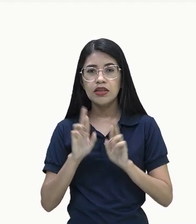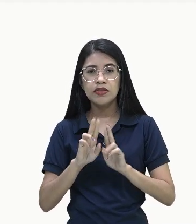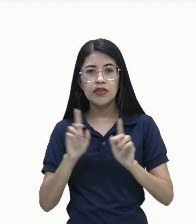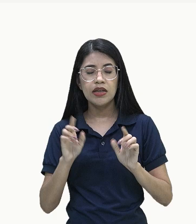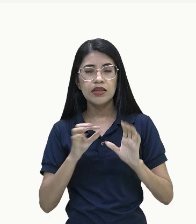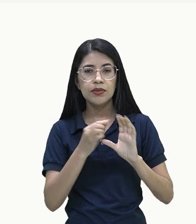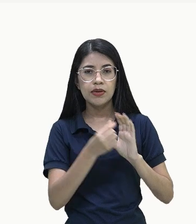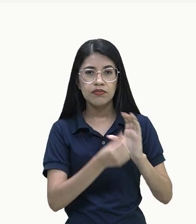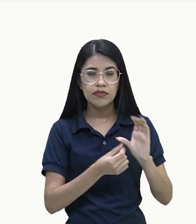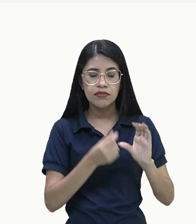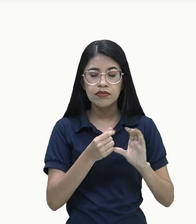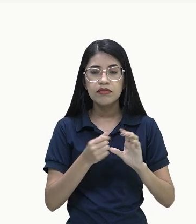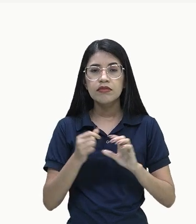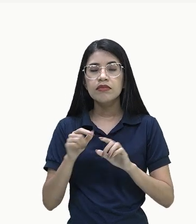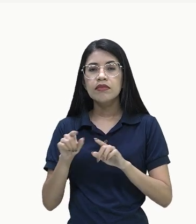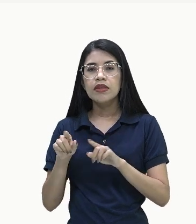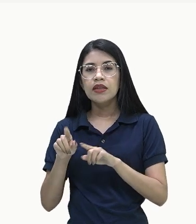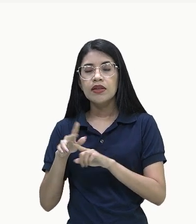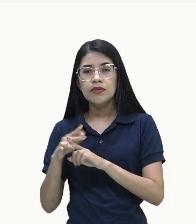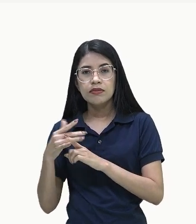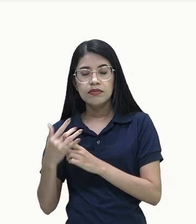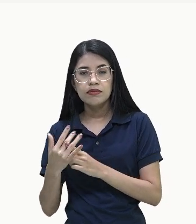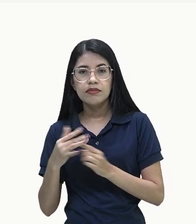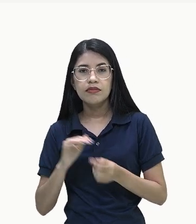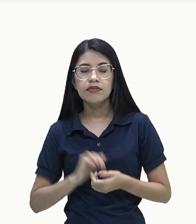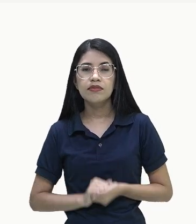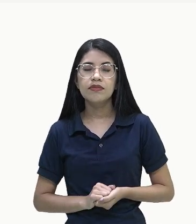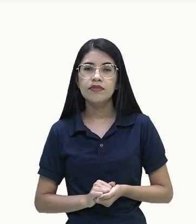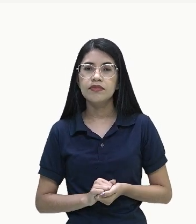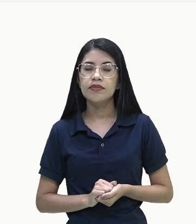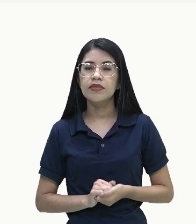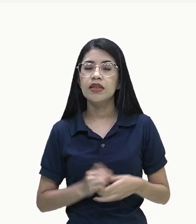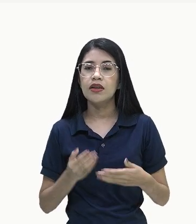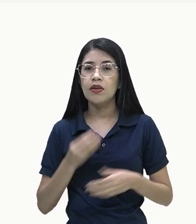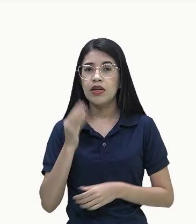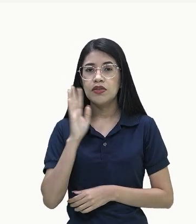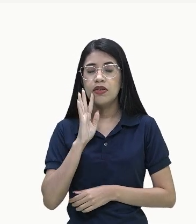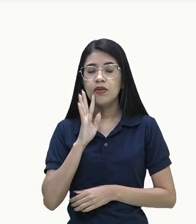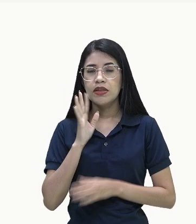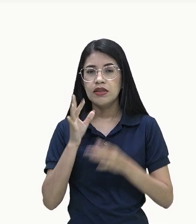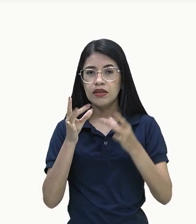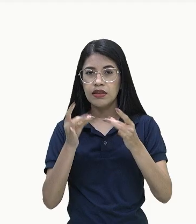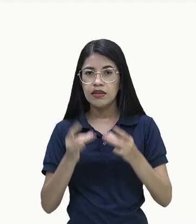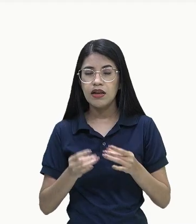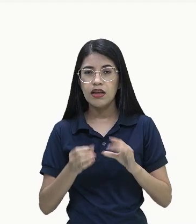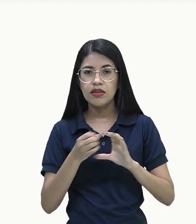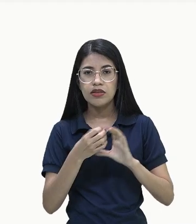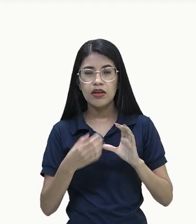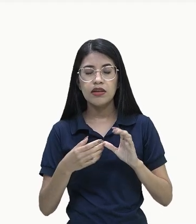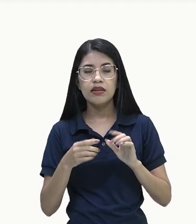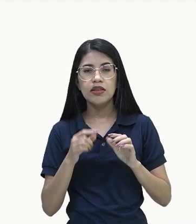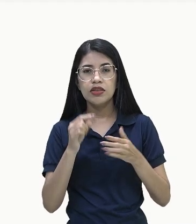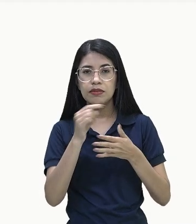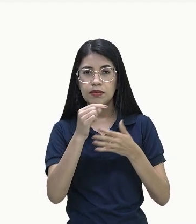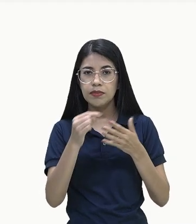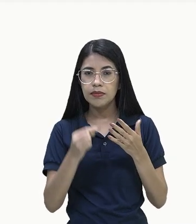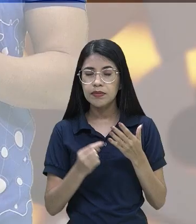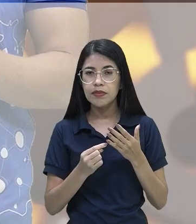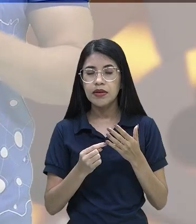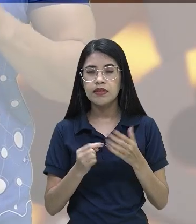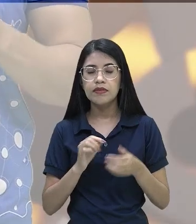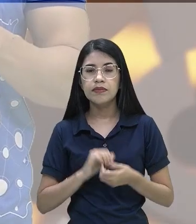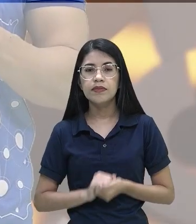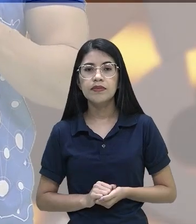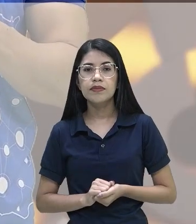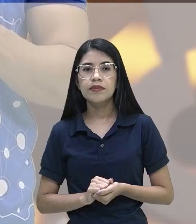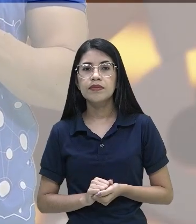o capitalismo e entre o socialismo. E a gente vai conhecer essas características mais básicas aqui entre os